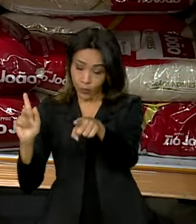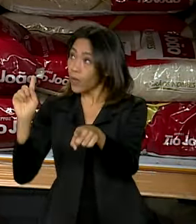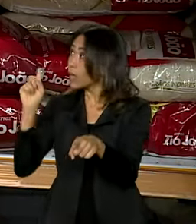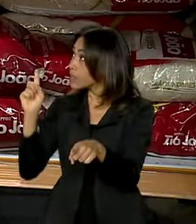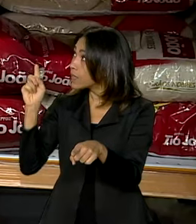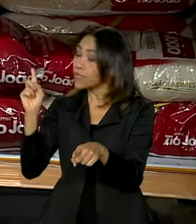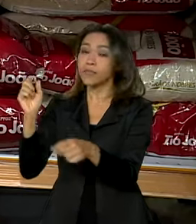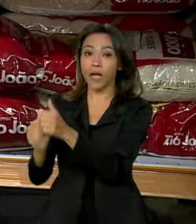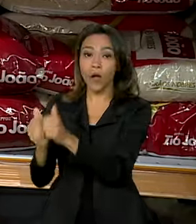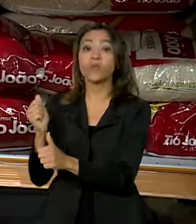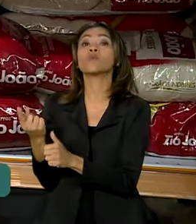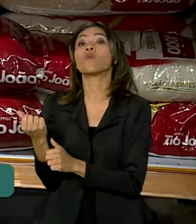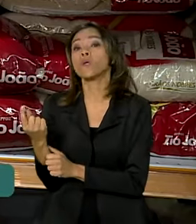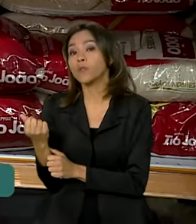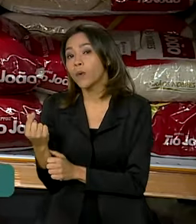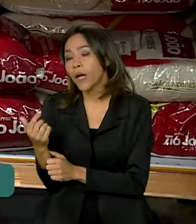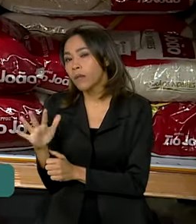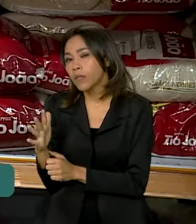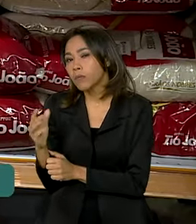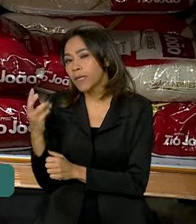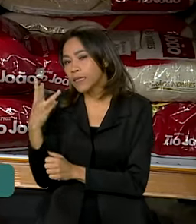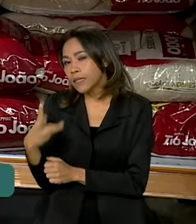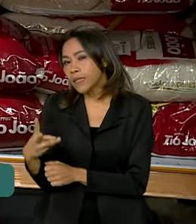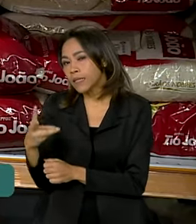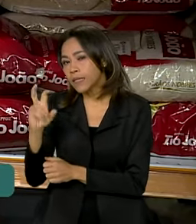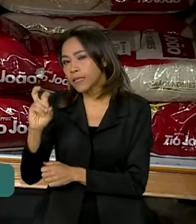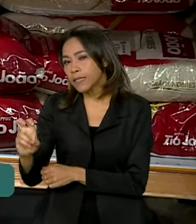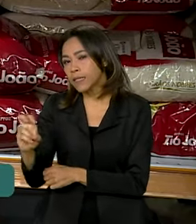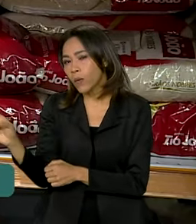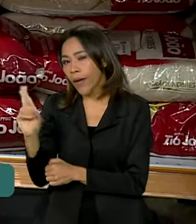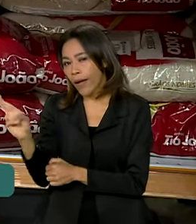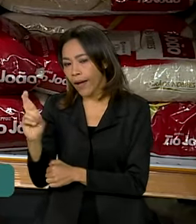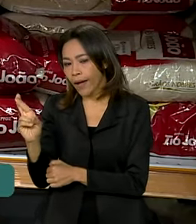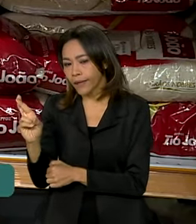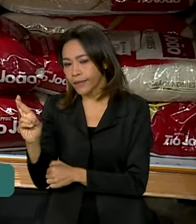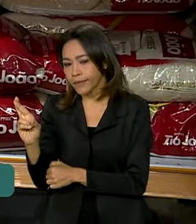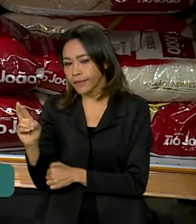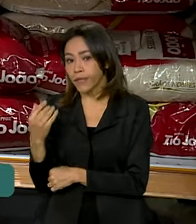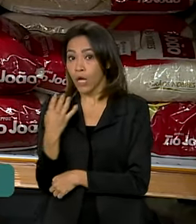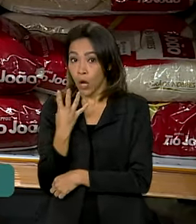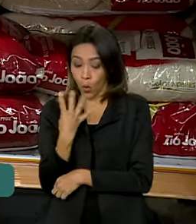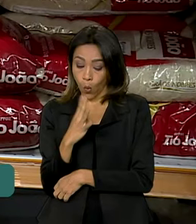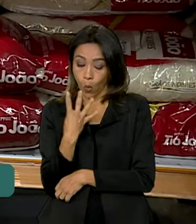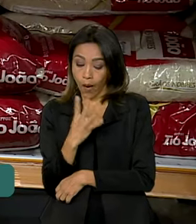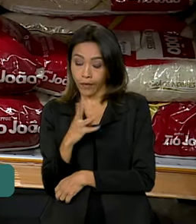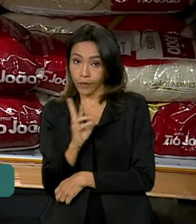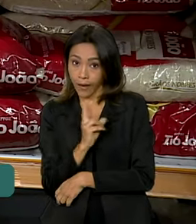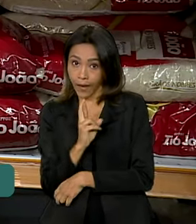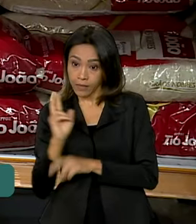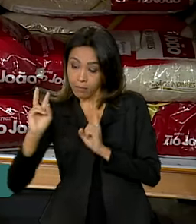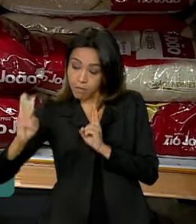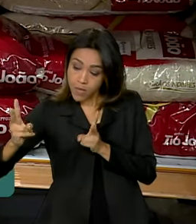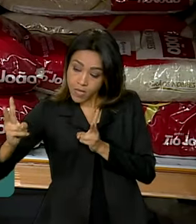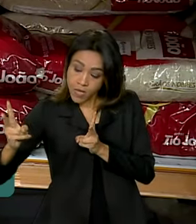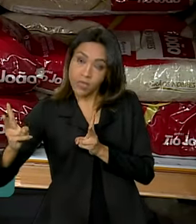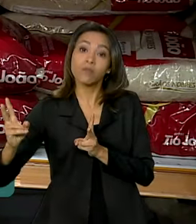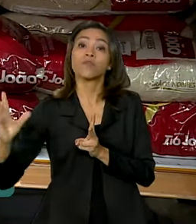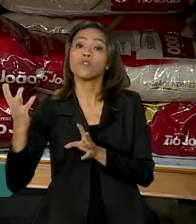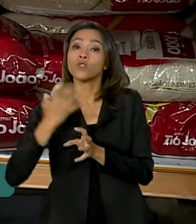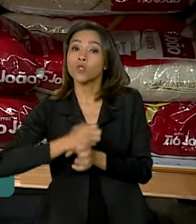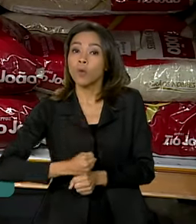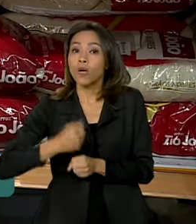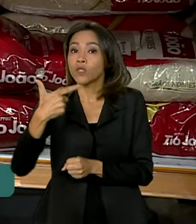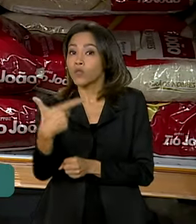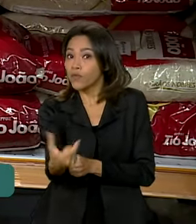pacotes custam hoje em média R 35 a r$ 4 o kg a mesma quantidade sairá por